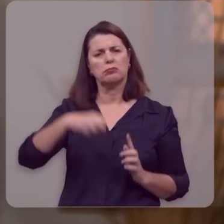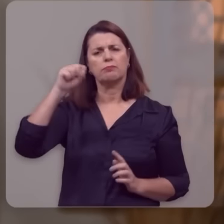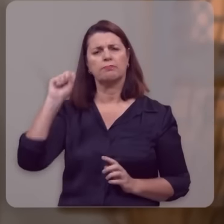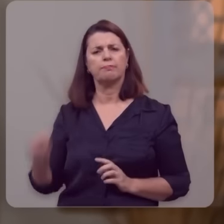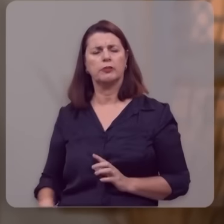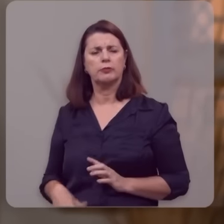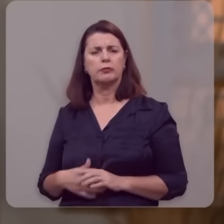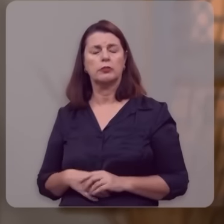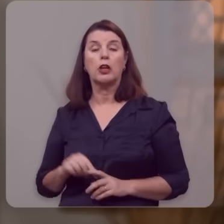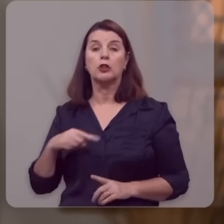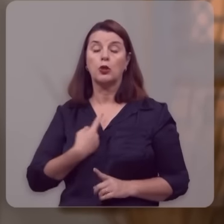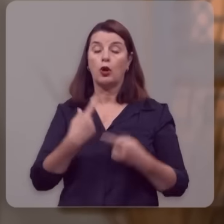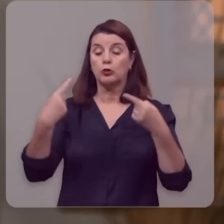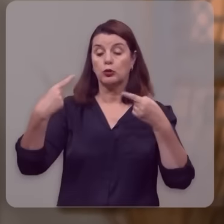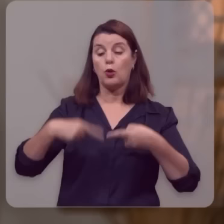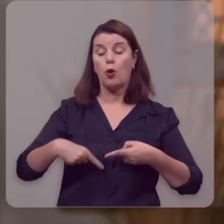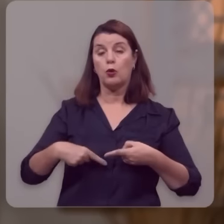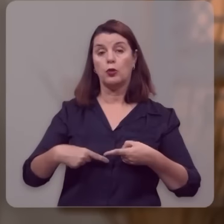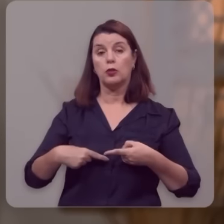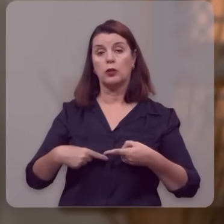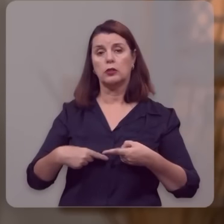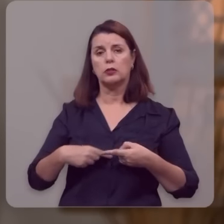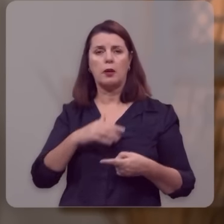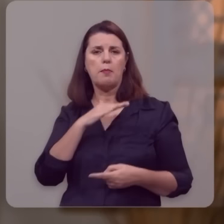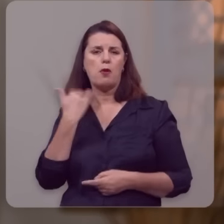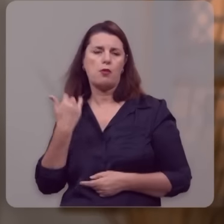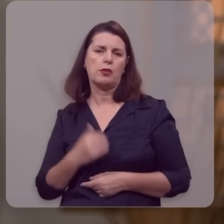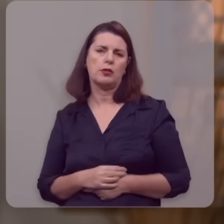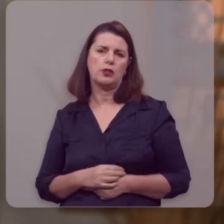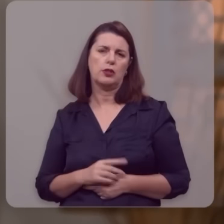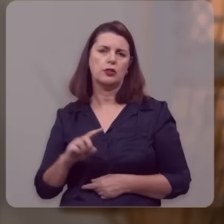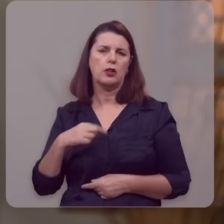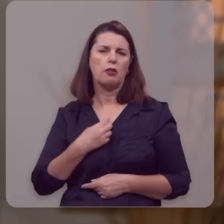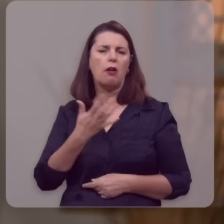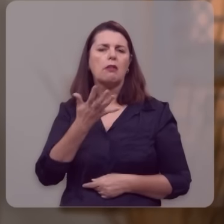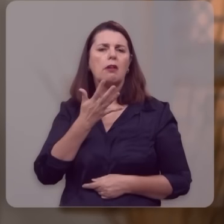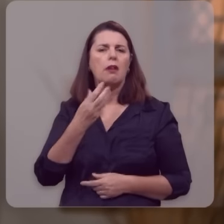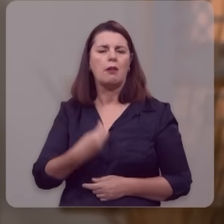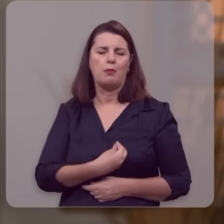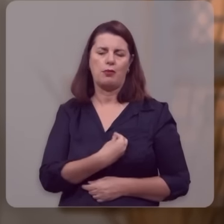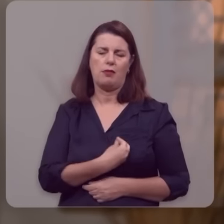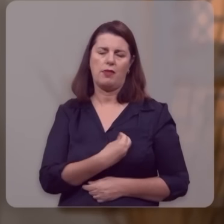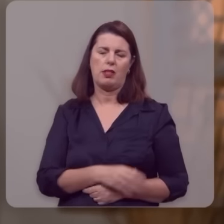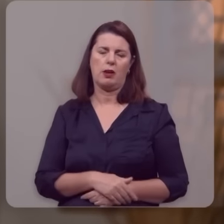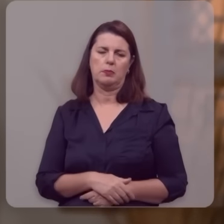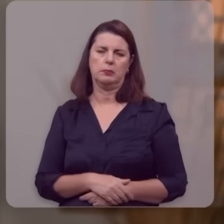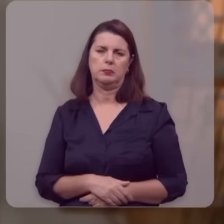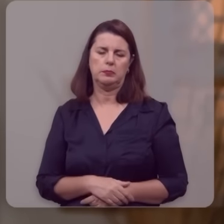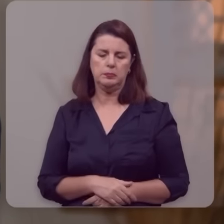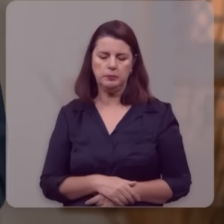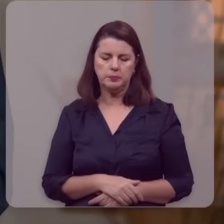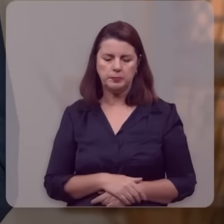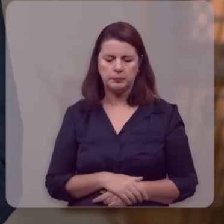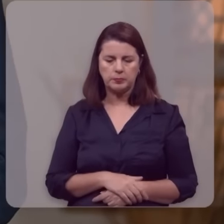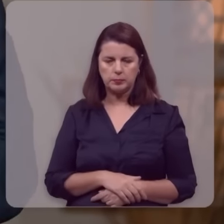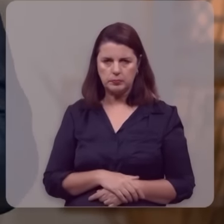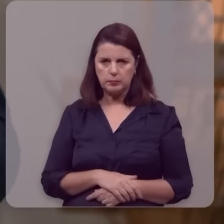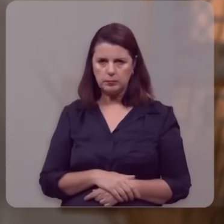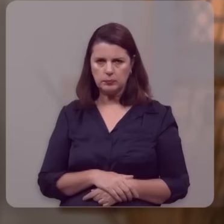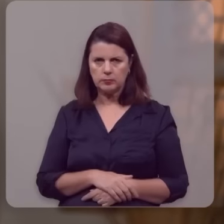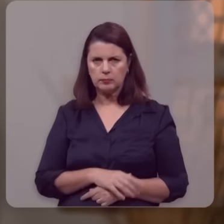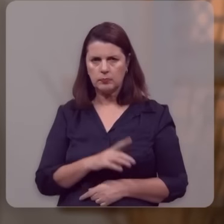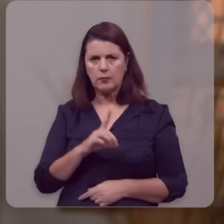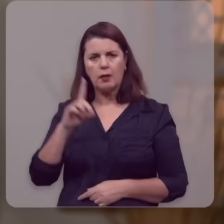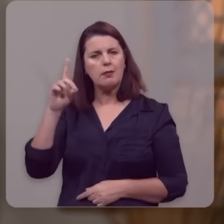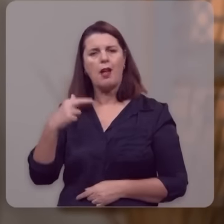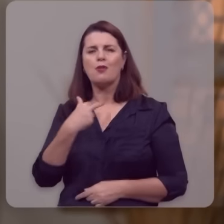aborto somos contrário à cultura da Morte somos a favor da cultura da vida esse Deus